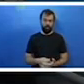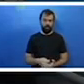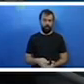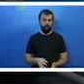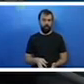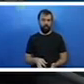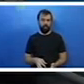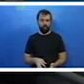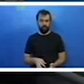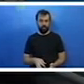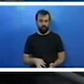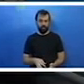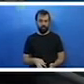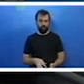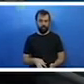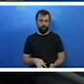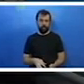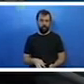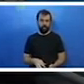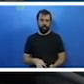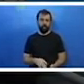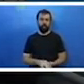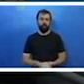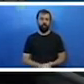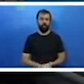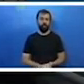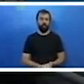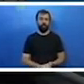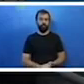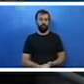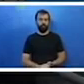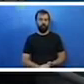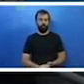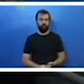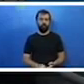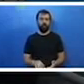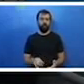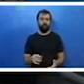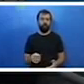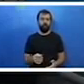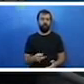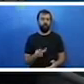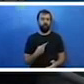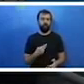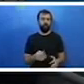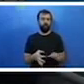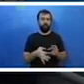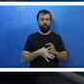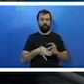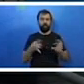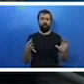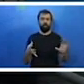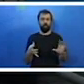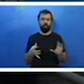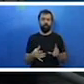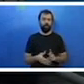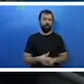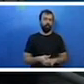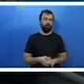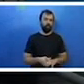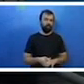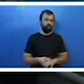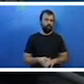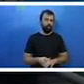governantes, também retoma, gente, a nossa independência. Que a nossa independência não foi só o grito do Ipiranga no dia 7 de setembro